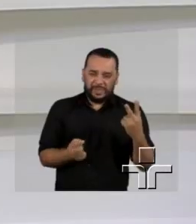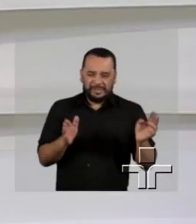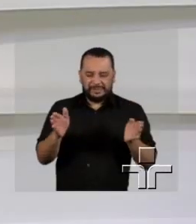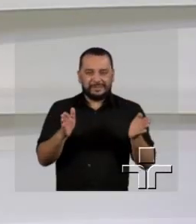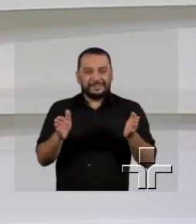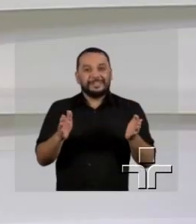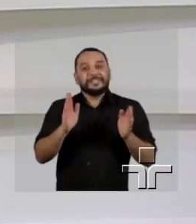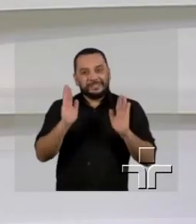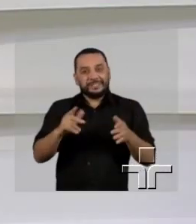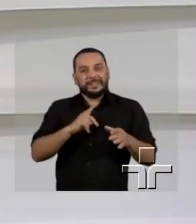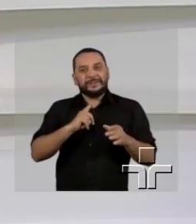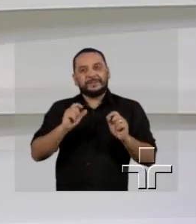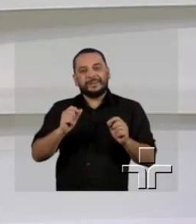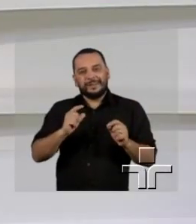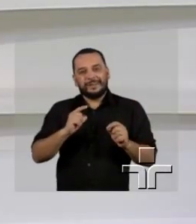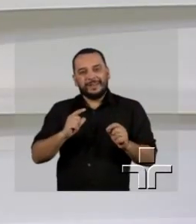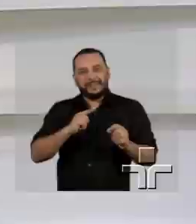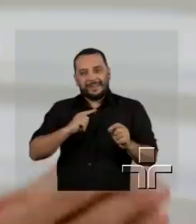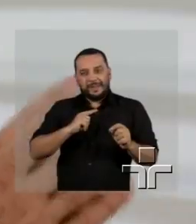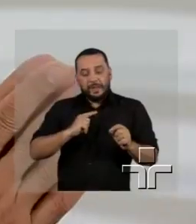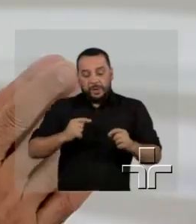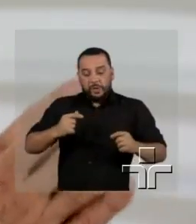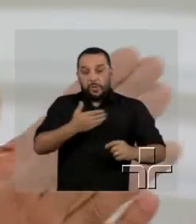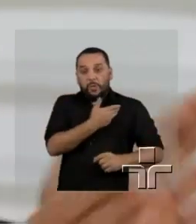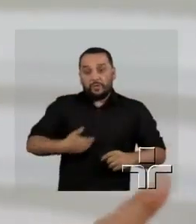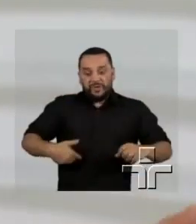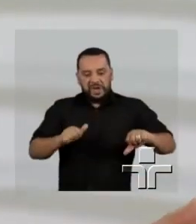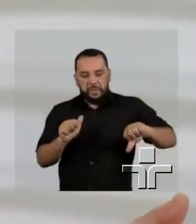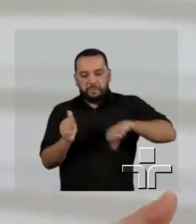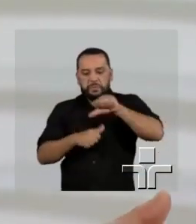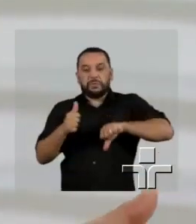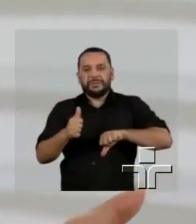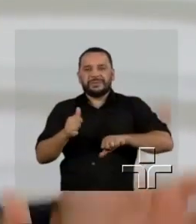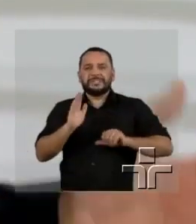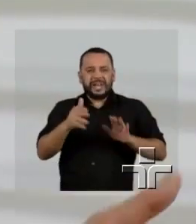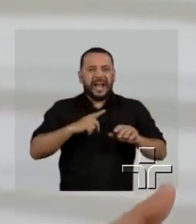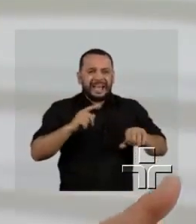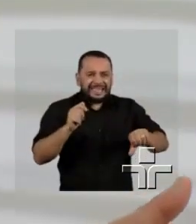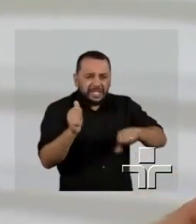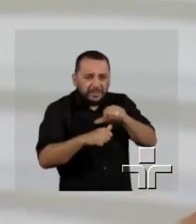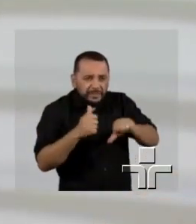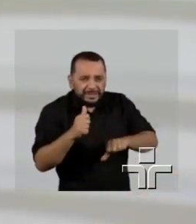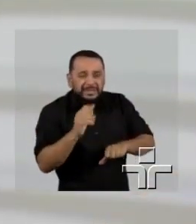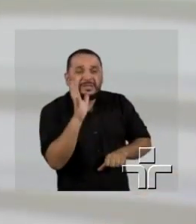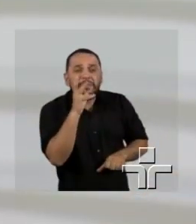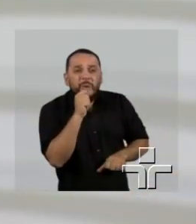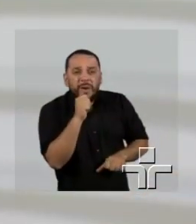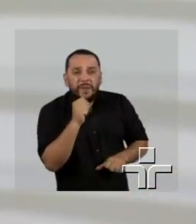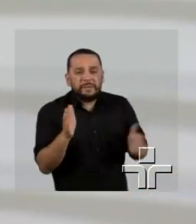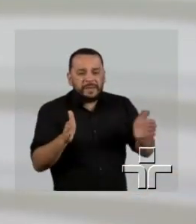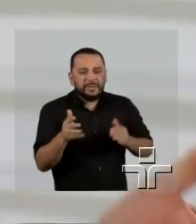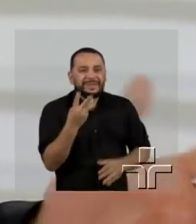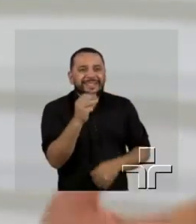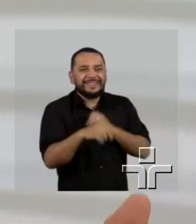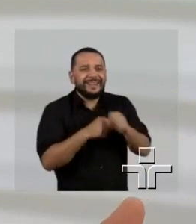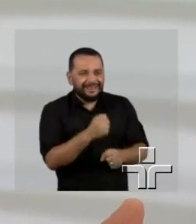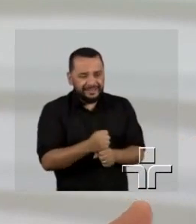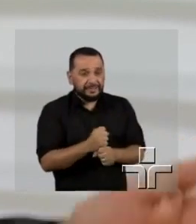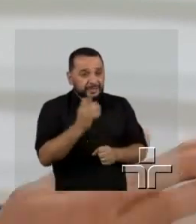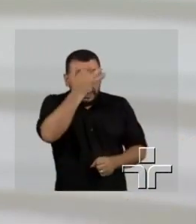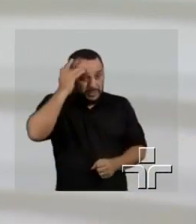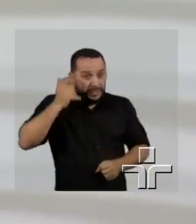pelo mundo, né? Pela África, em missão da ONU, pela Europa. O senhor acha, como, por